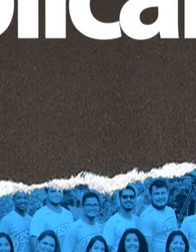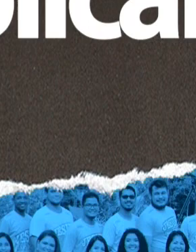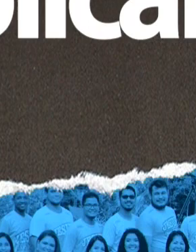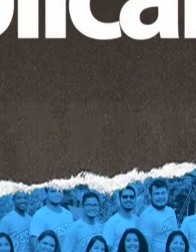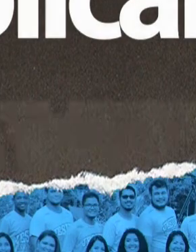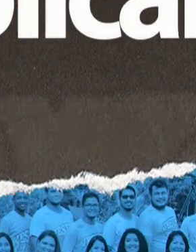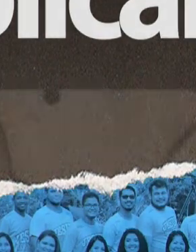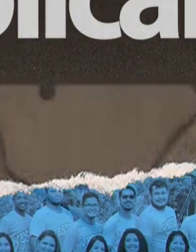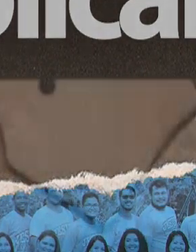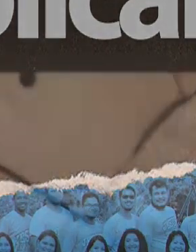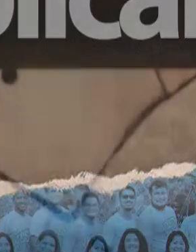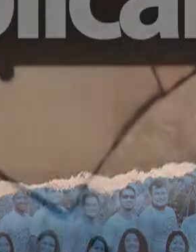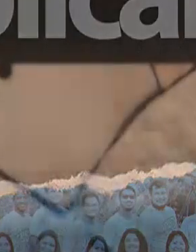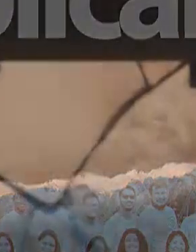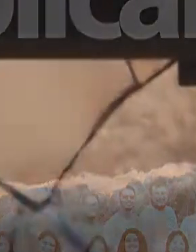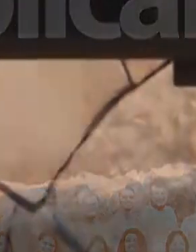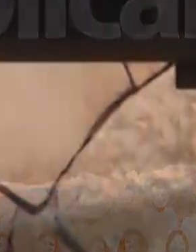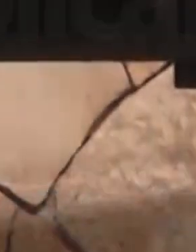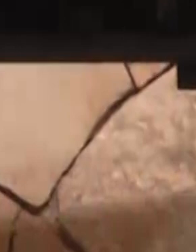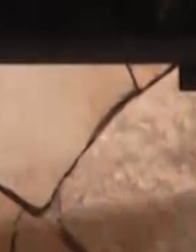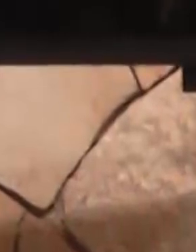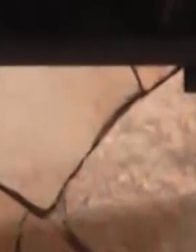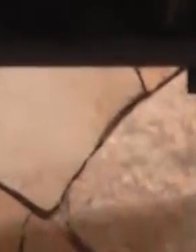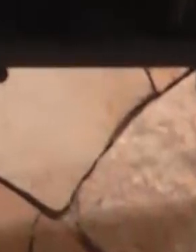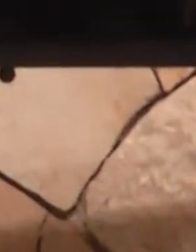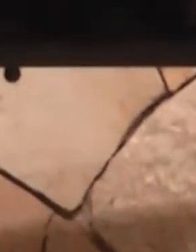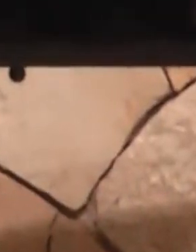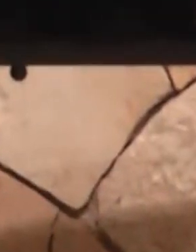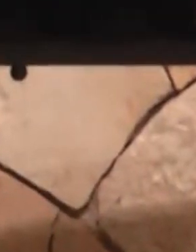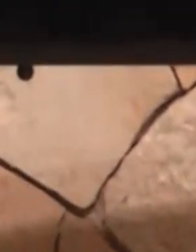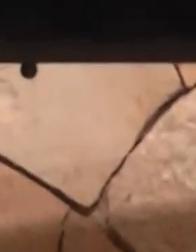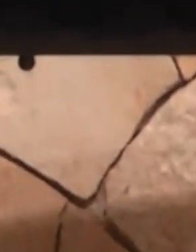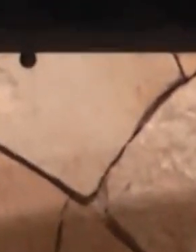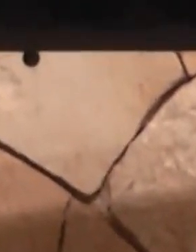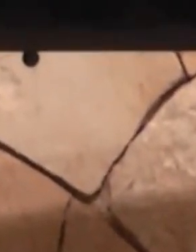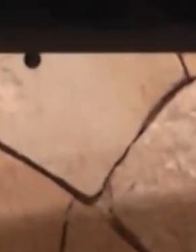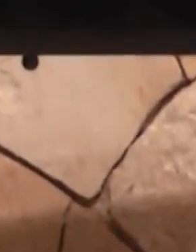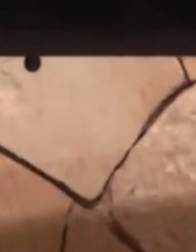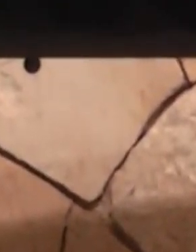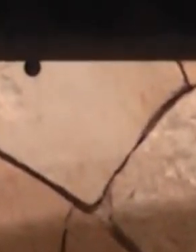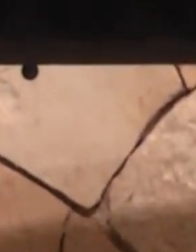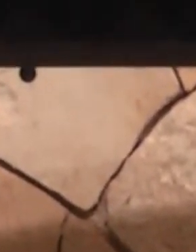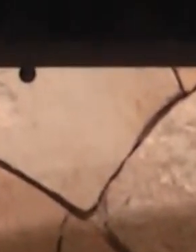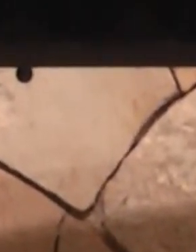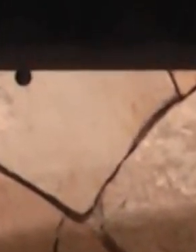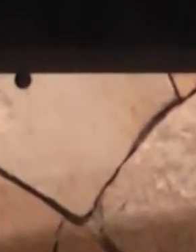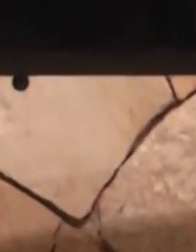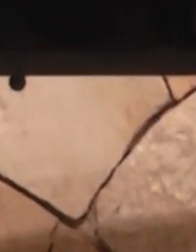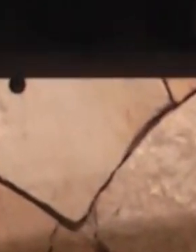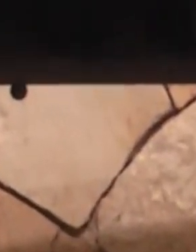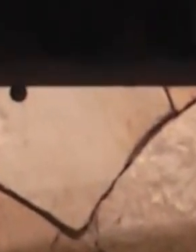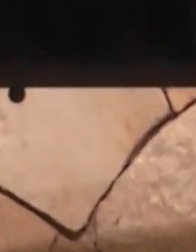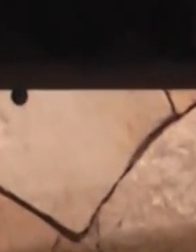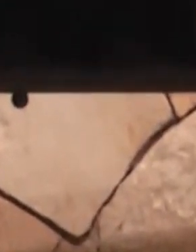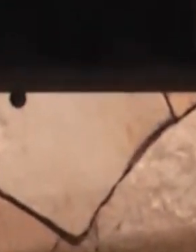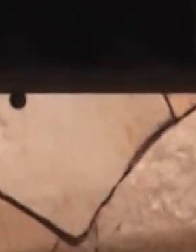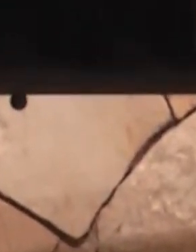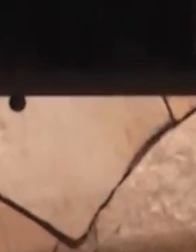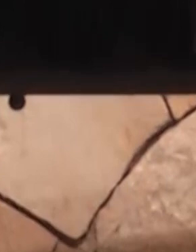Bom dia, amados irmãos da Memorial. O tema agora